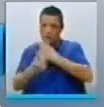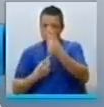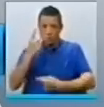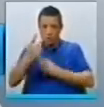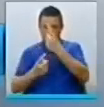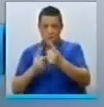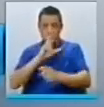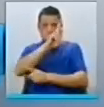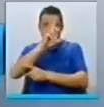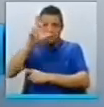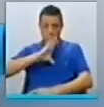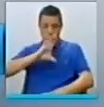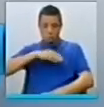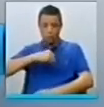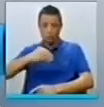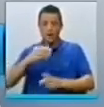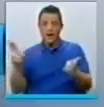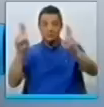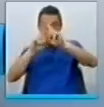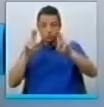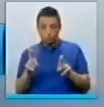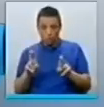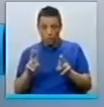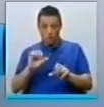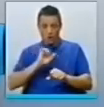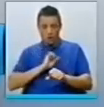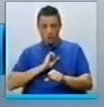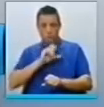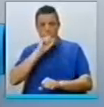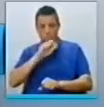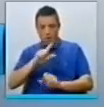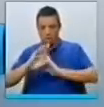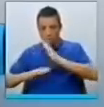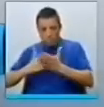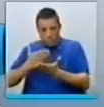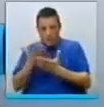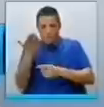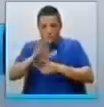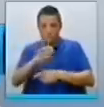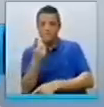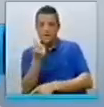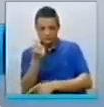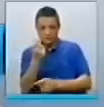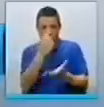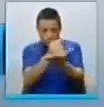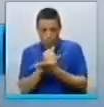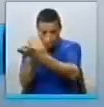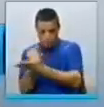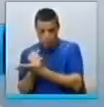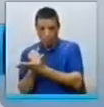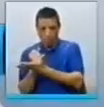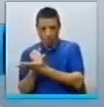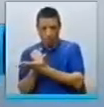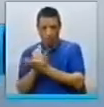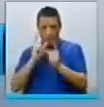mundo e portanto a nossa internacionalização para além de nos permitir a oferir por exemplo financiamentos Extra que é